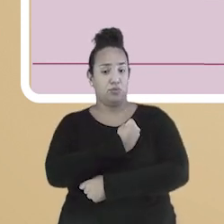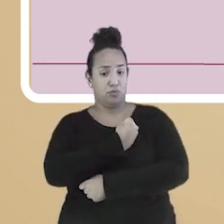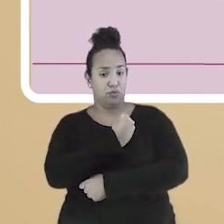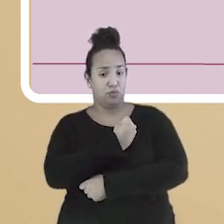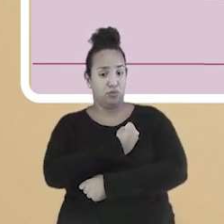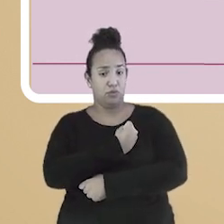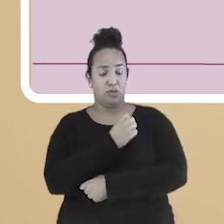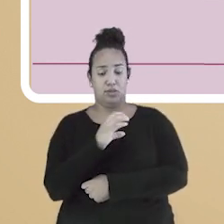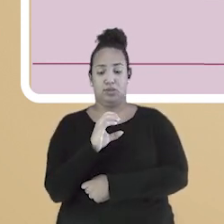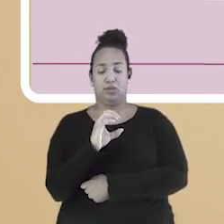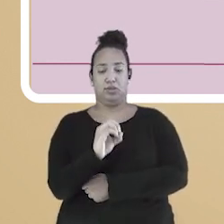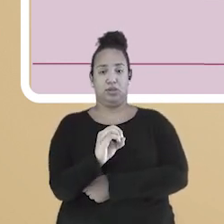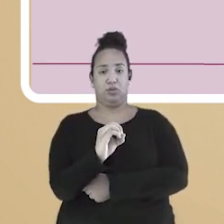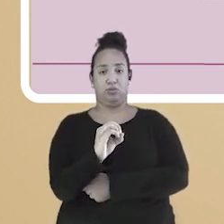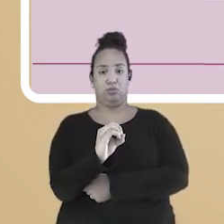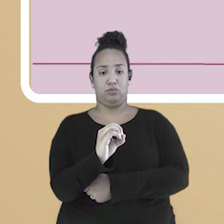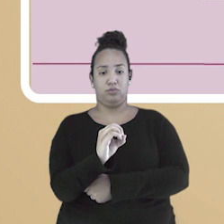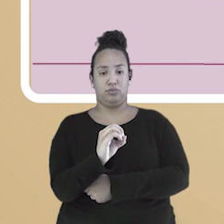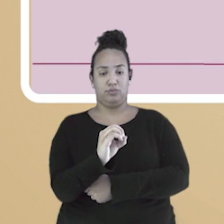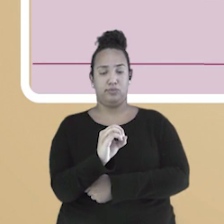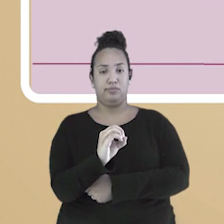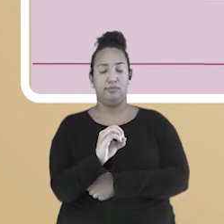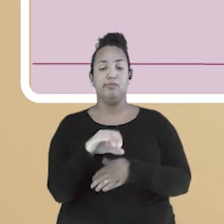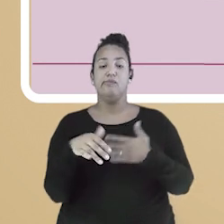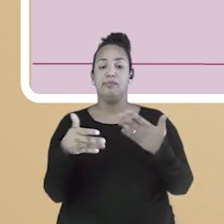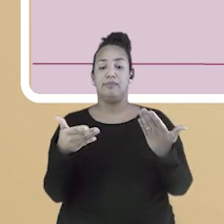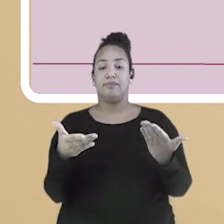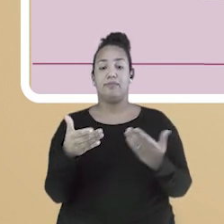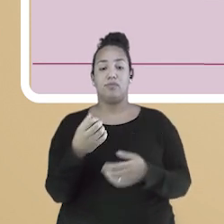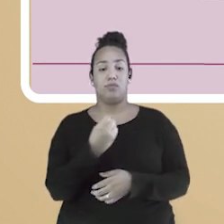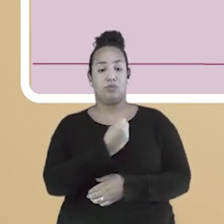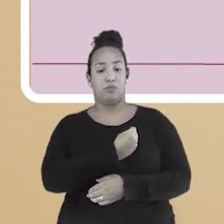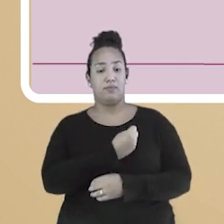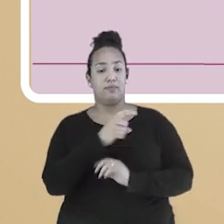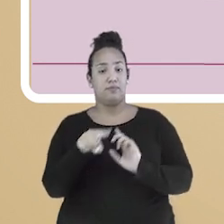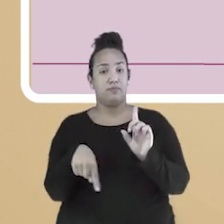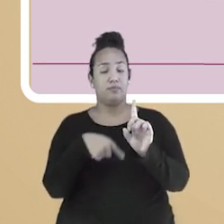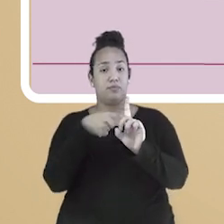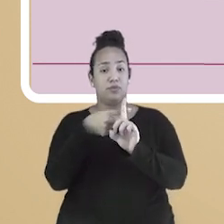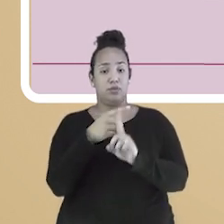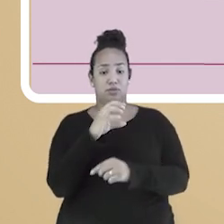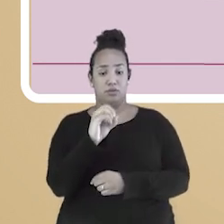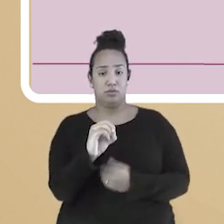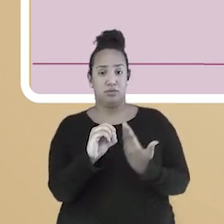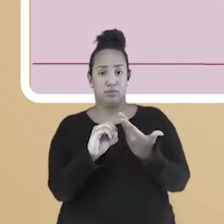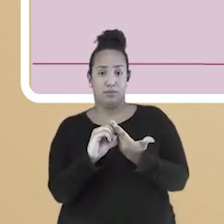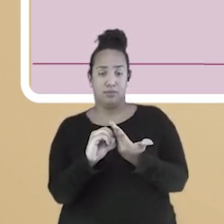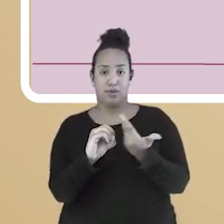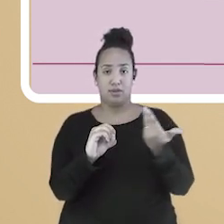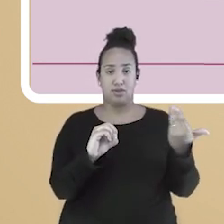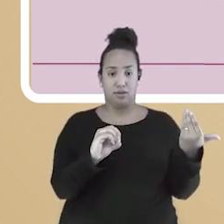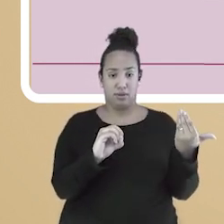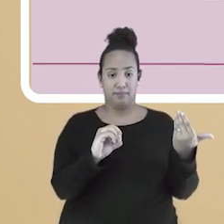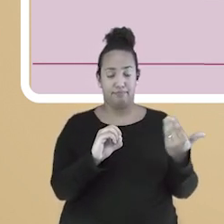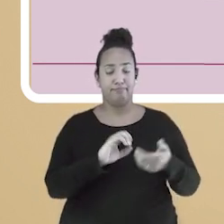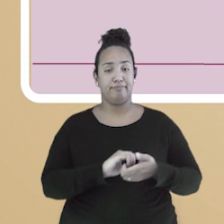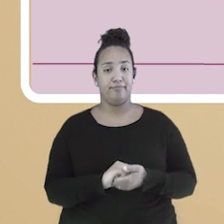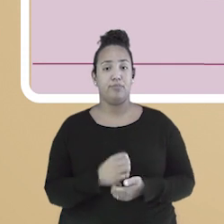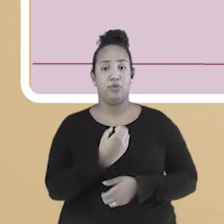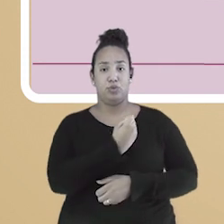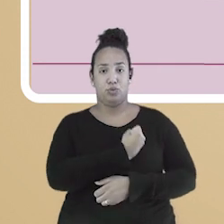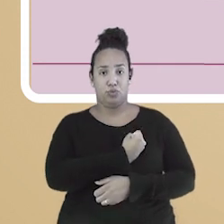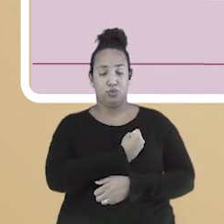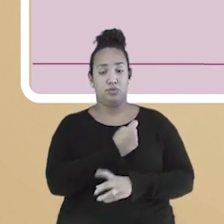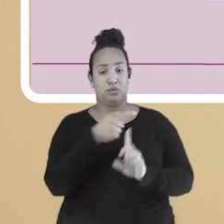relação ao zero. Assim, os números positivos ficam do lado direito da reta e os negativos